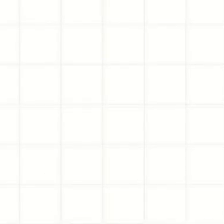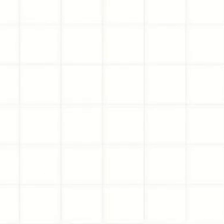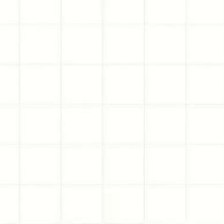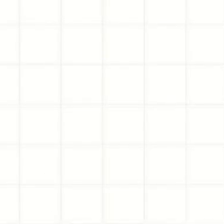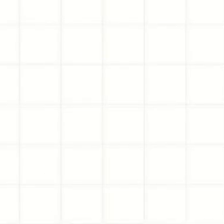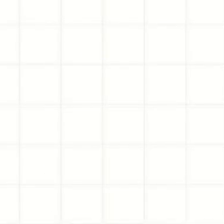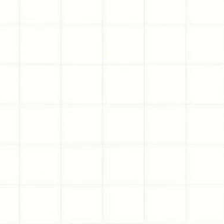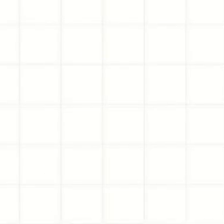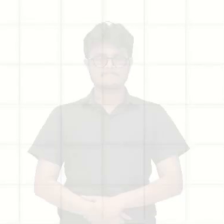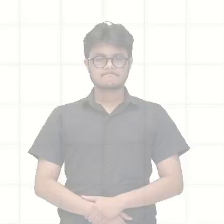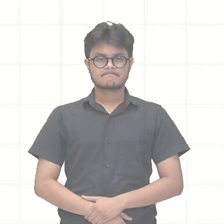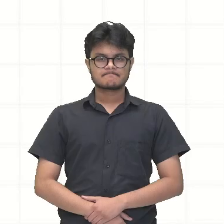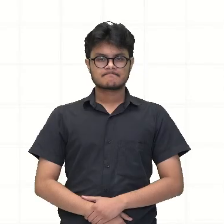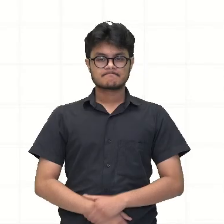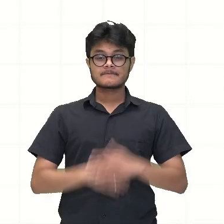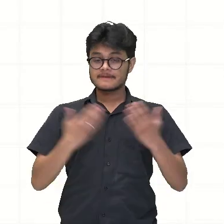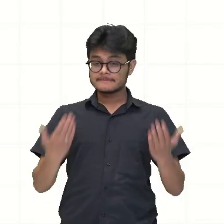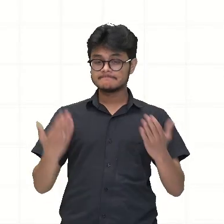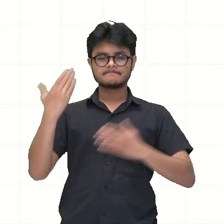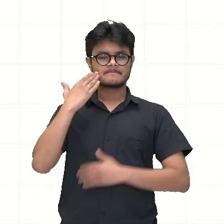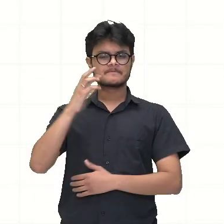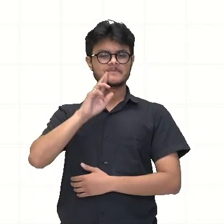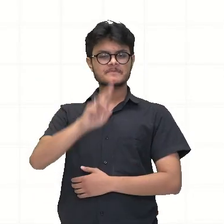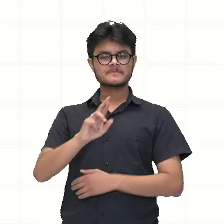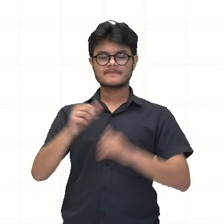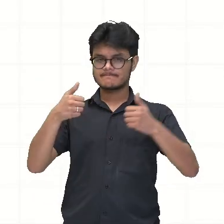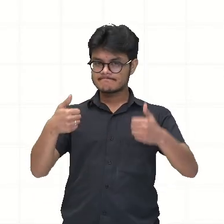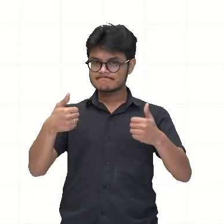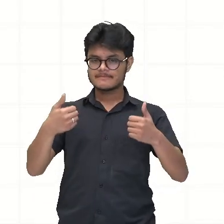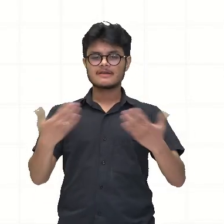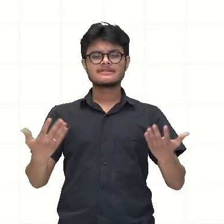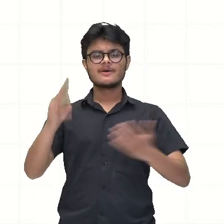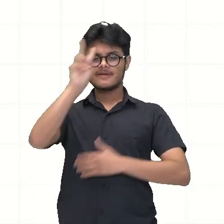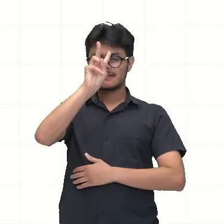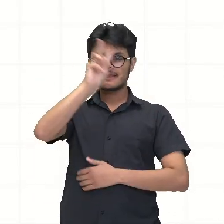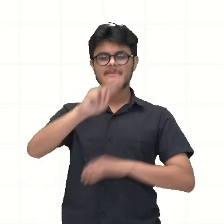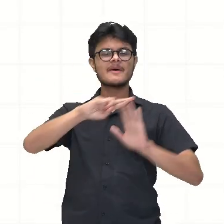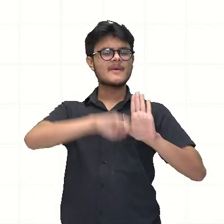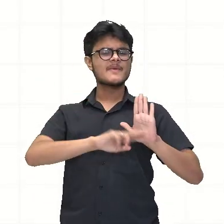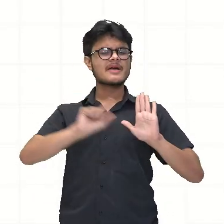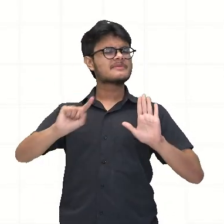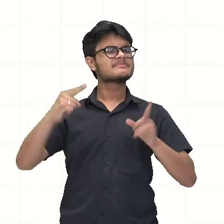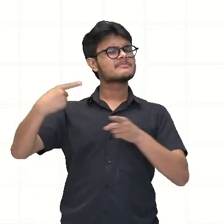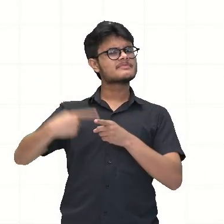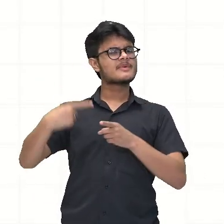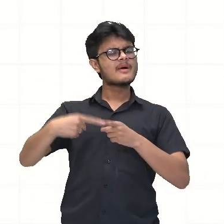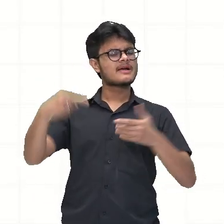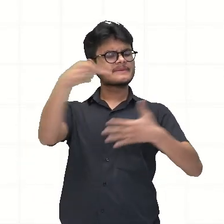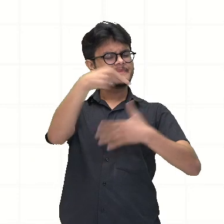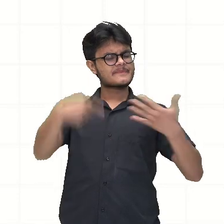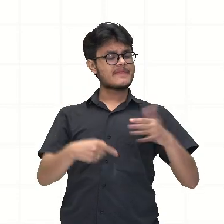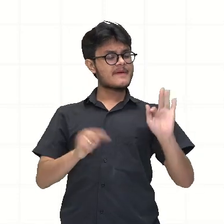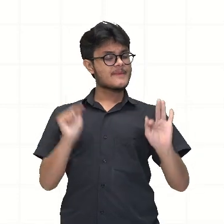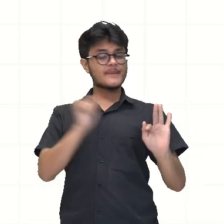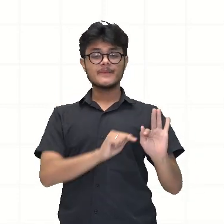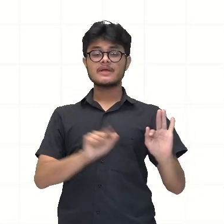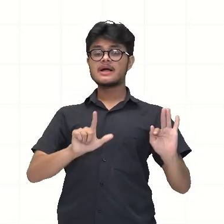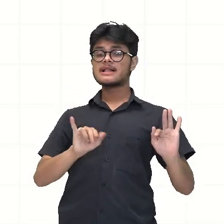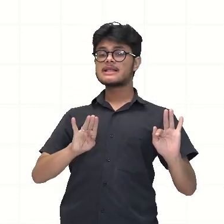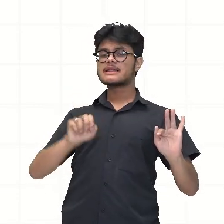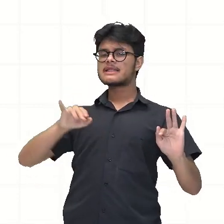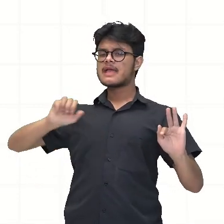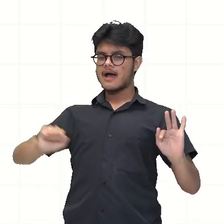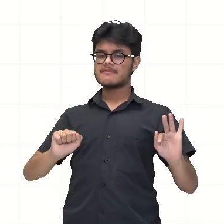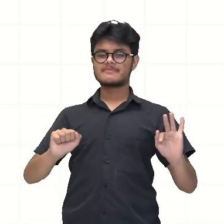né, a questão aqui e a gente vai, então, relembrar aí por quê, né? A função linear, como vocês